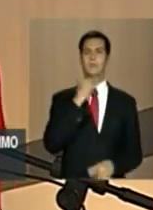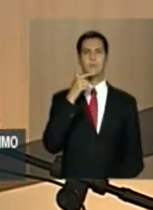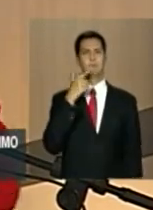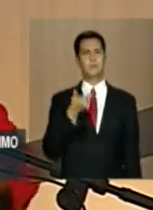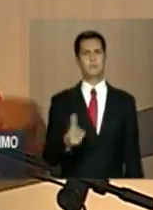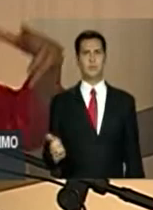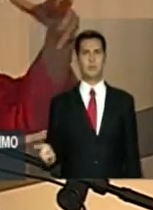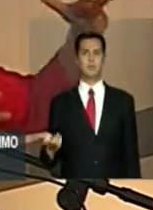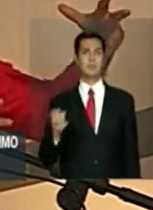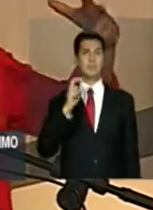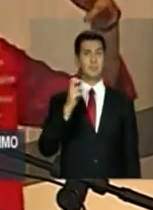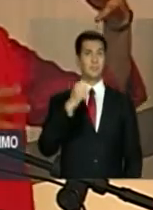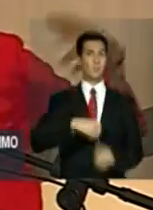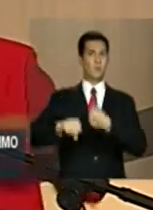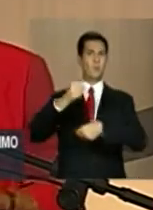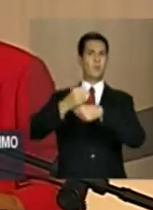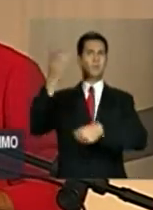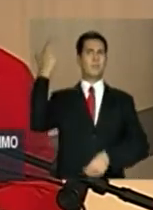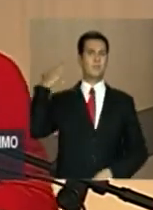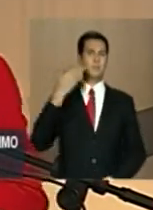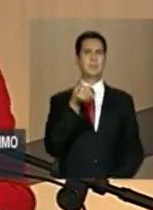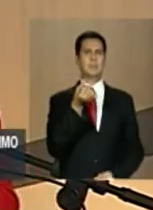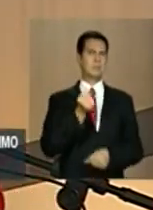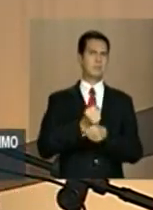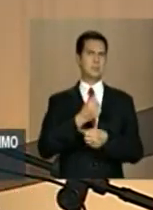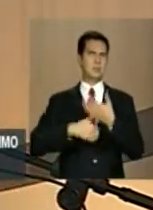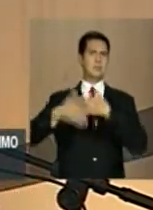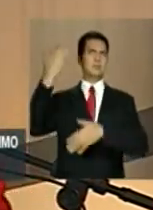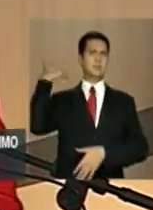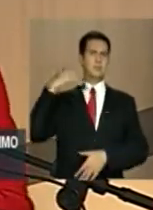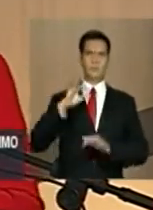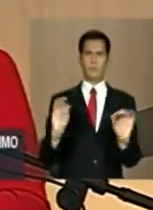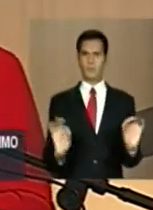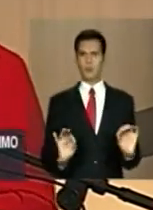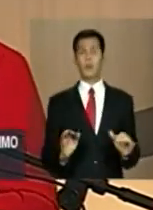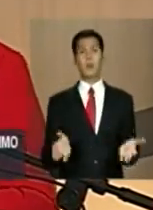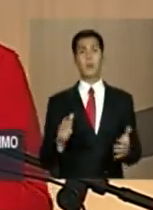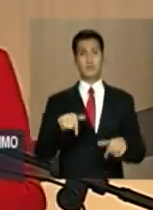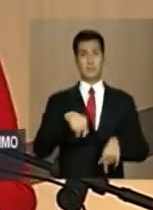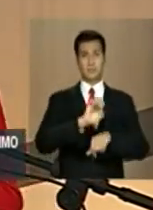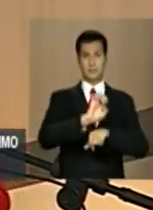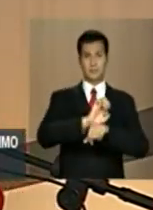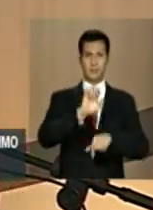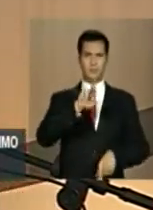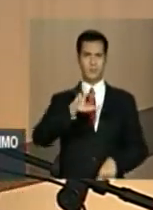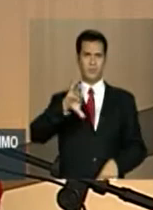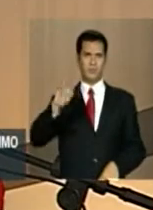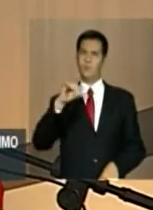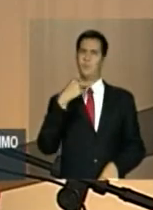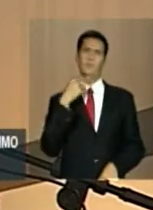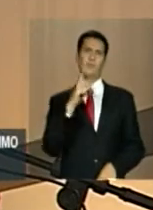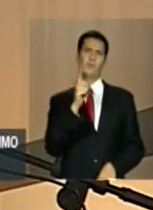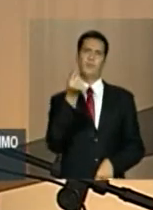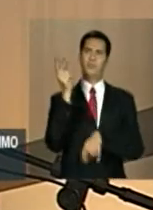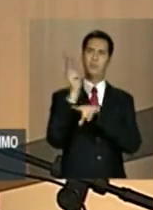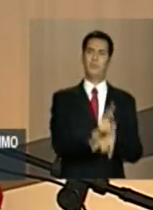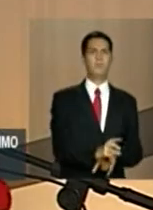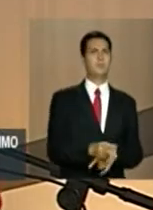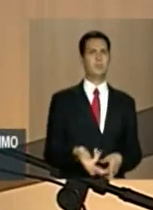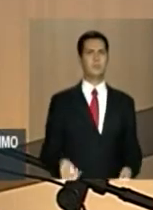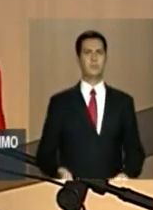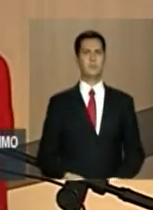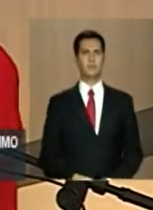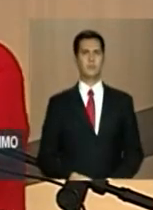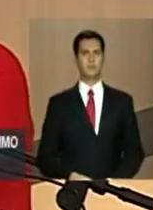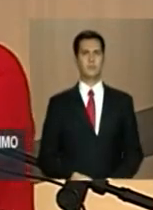Há 5 anos atrás, há 6 anos atrás, o Estado do Rio de Janeiro não podia fazer o que está fazendo isso hoje.